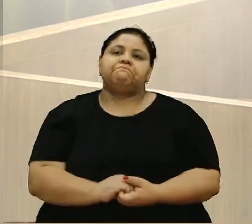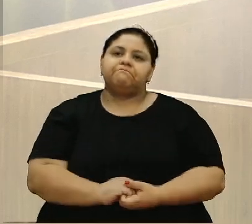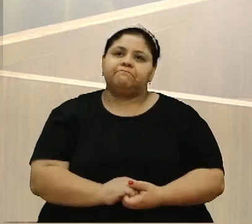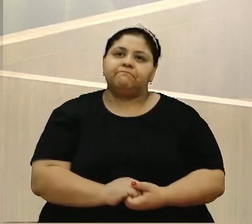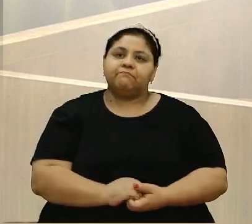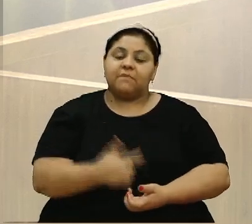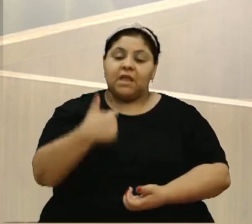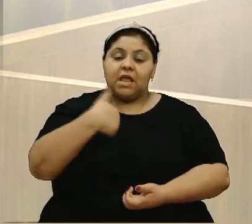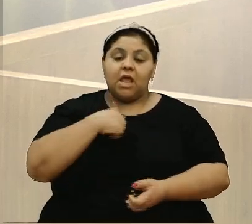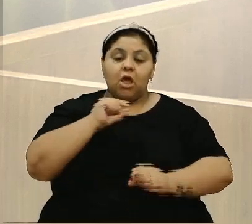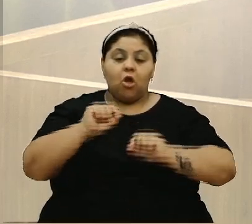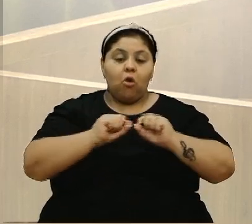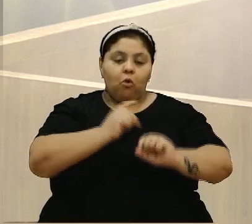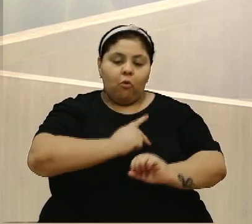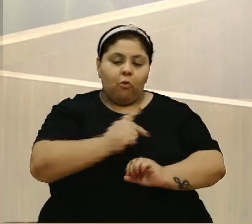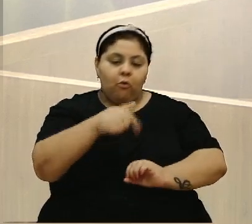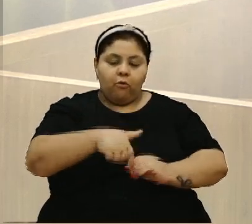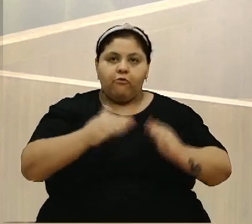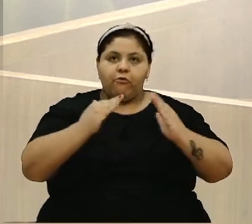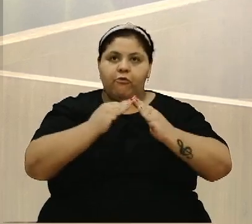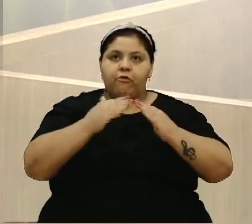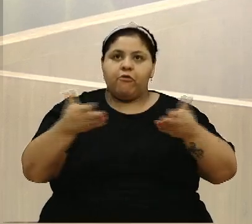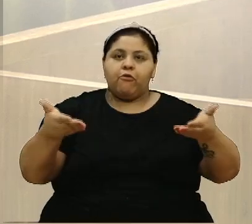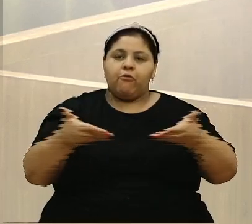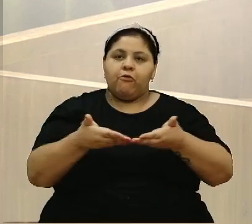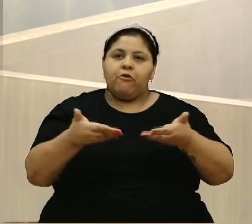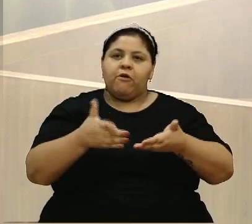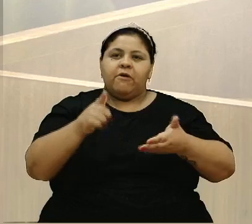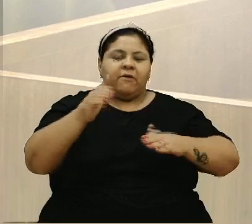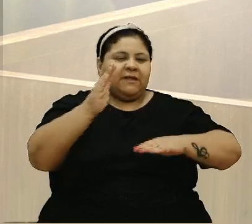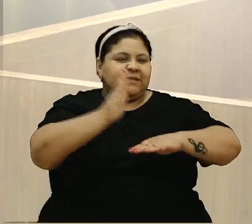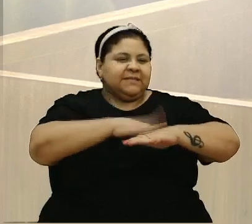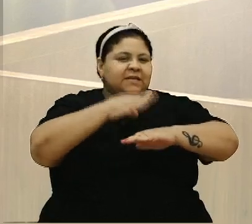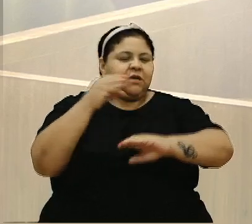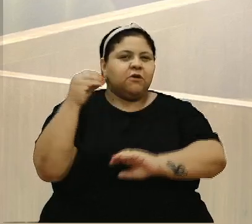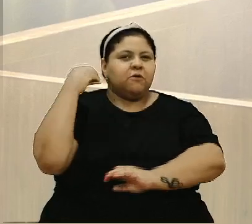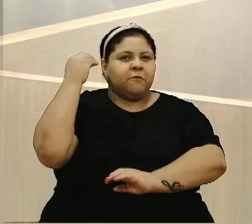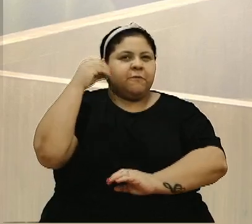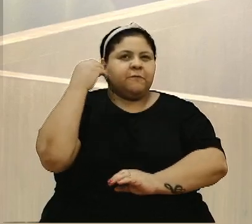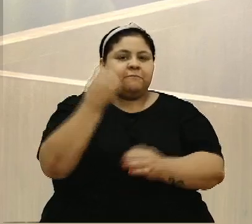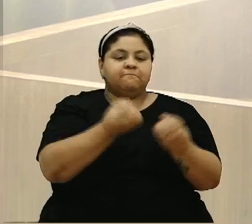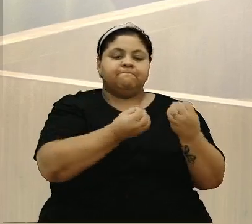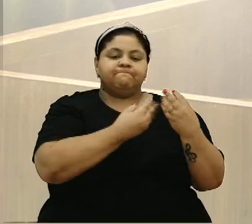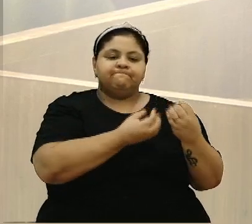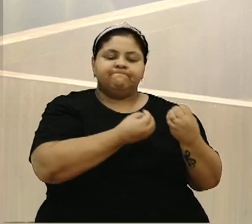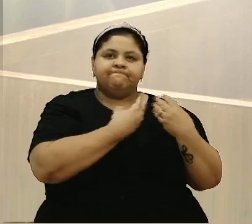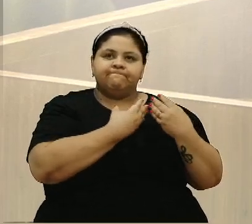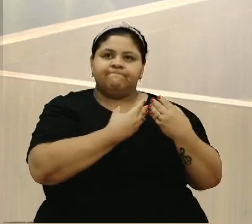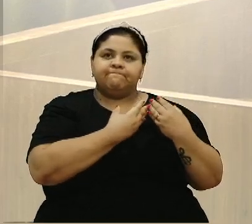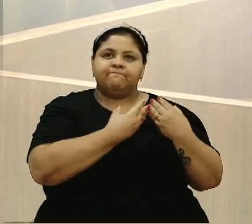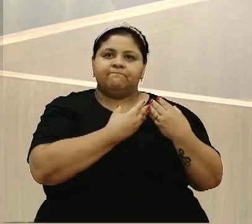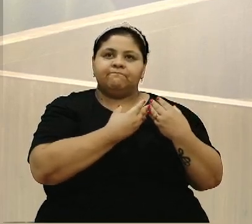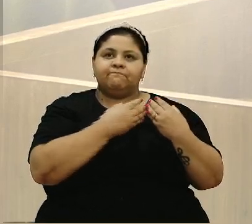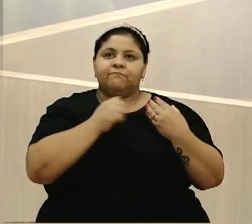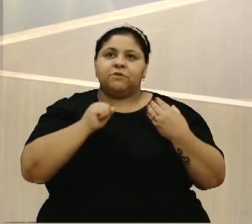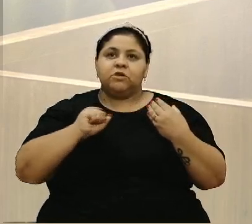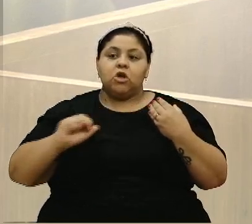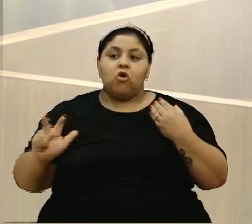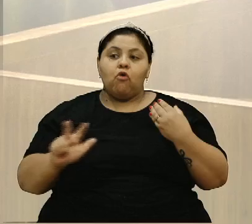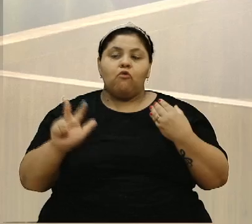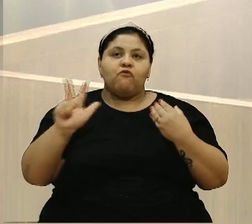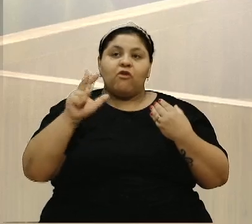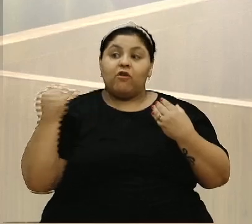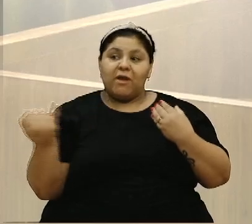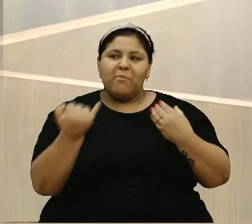Eu, como presidente dessa casa, hoje eu carrego comigo uma experiência que me ensinou muito sobre o valor de ouvir